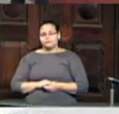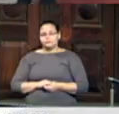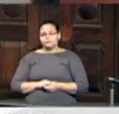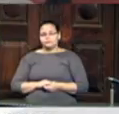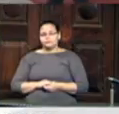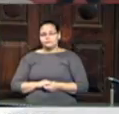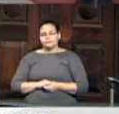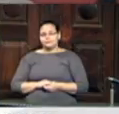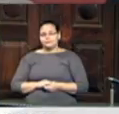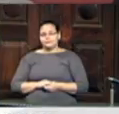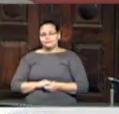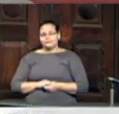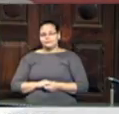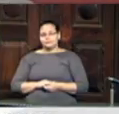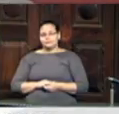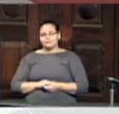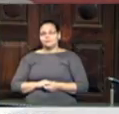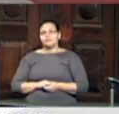Obrigada.